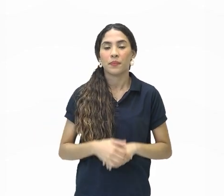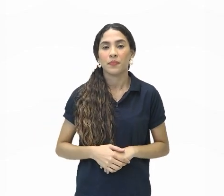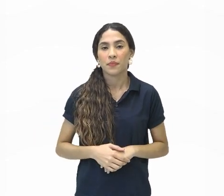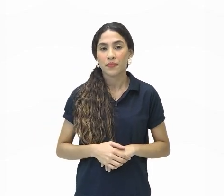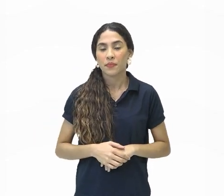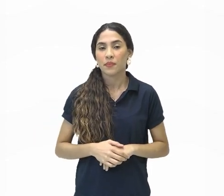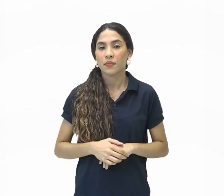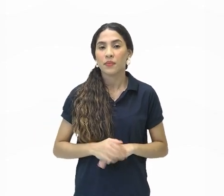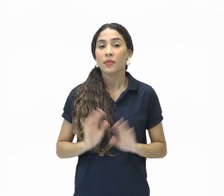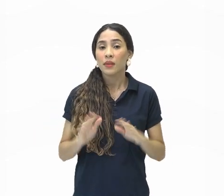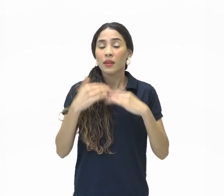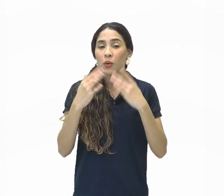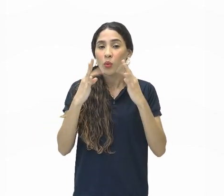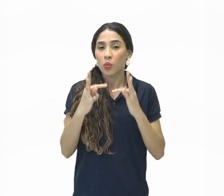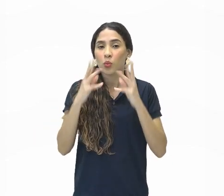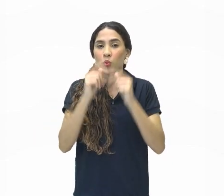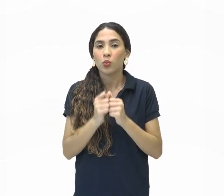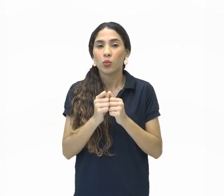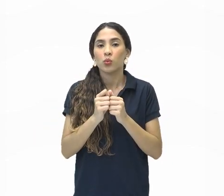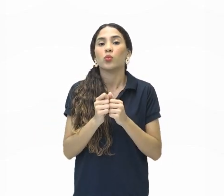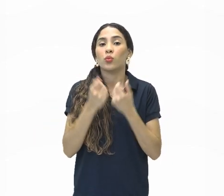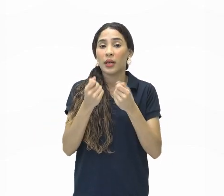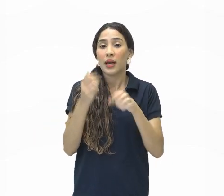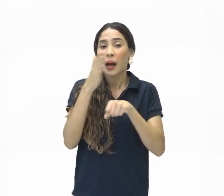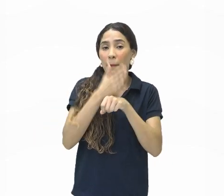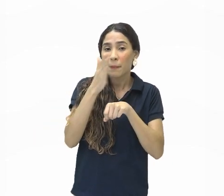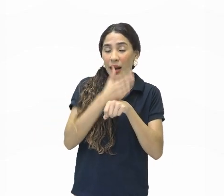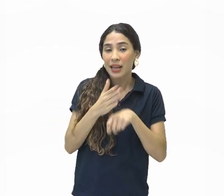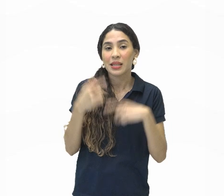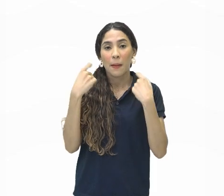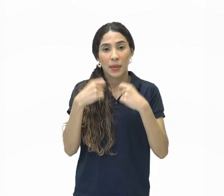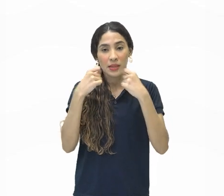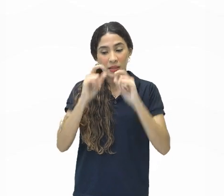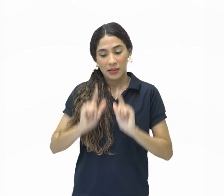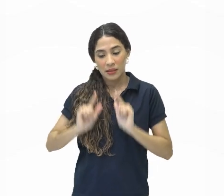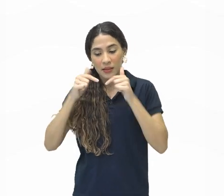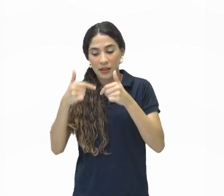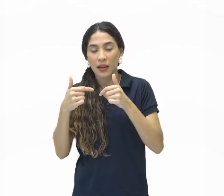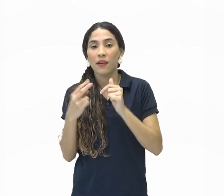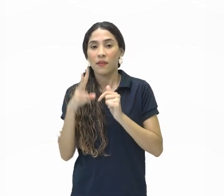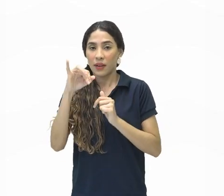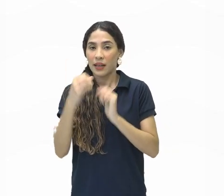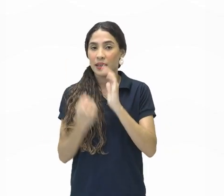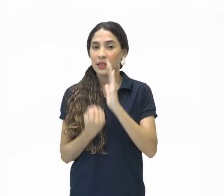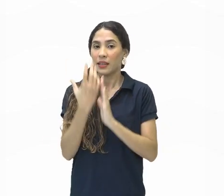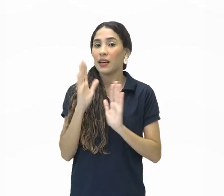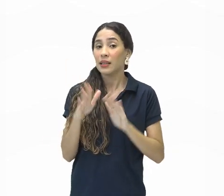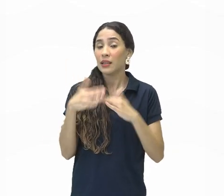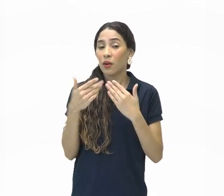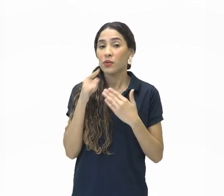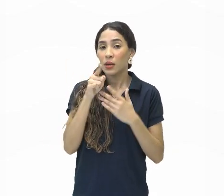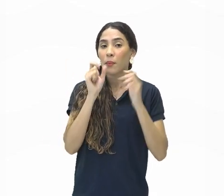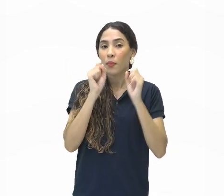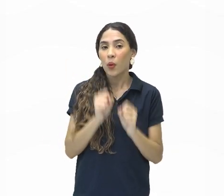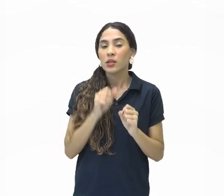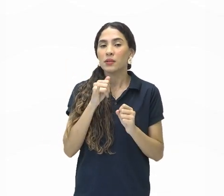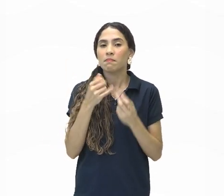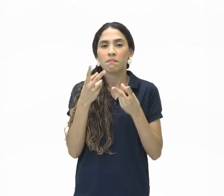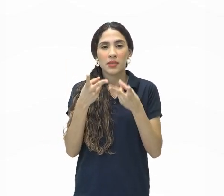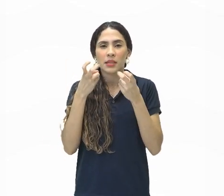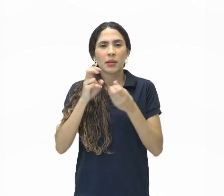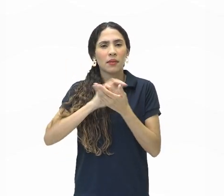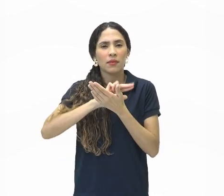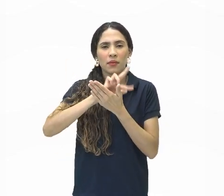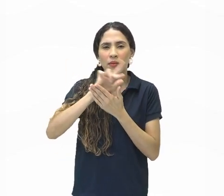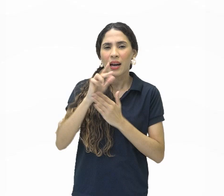né? E isso tudo levado ao mundo prático. Ele precisa de uma coisa, ele vai criando. Então você pode ver aí que tem várias